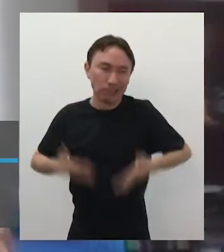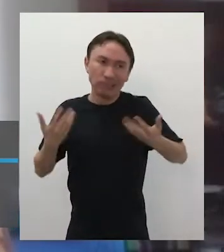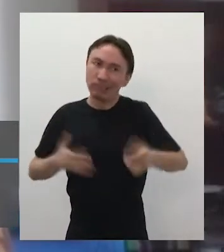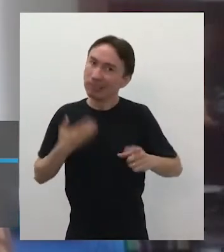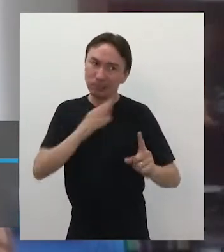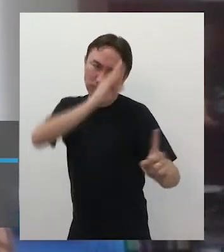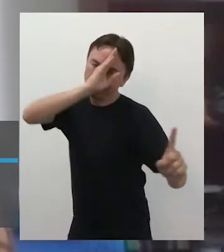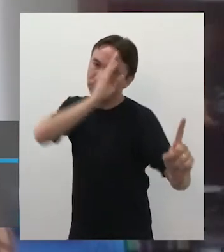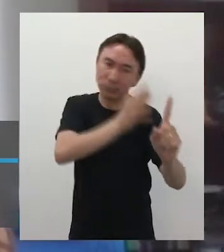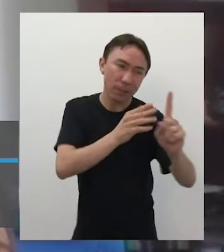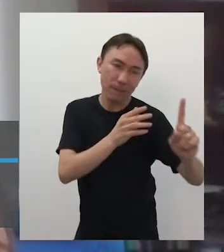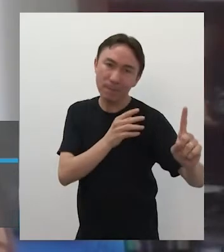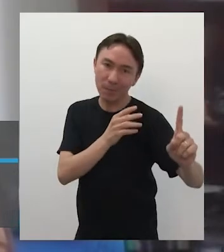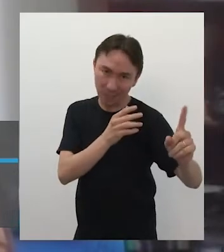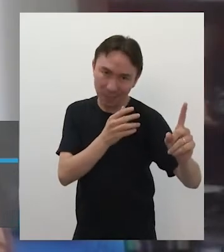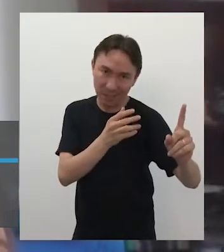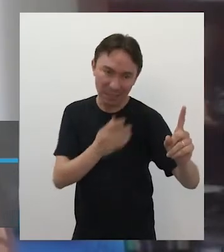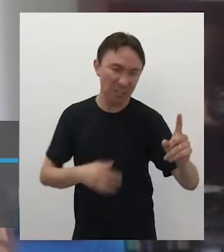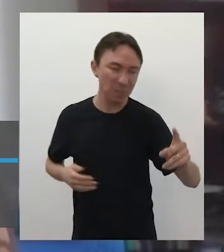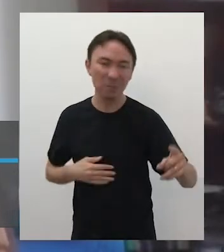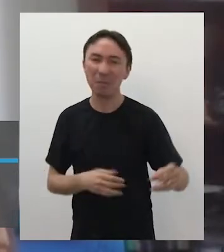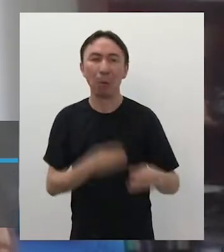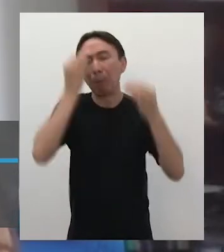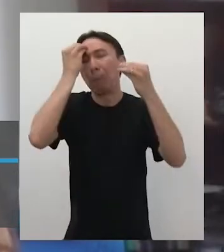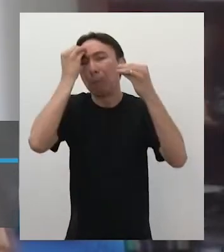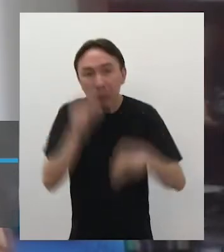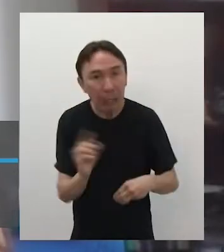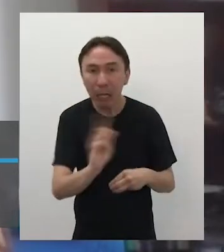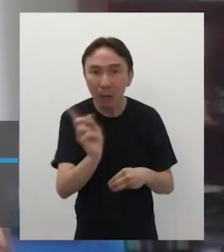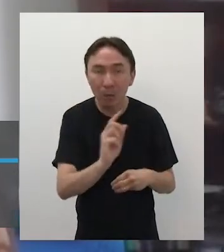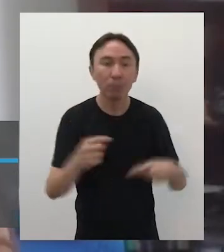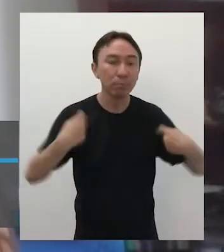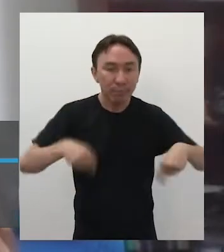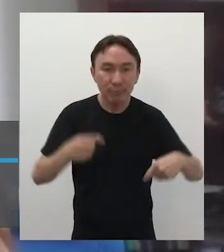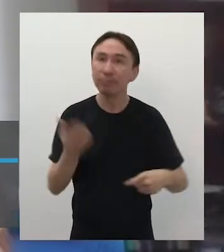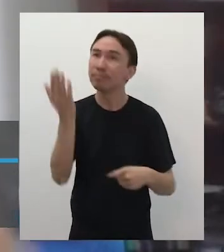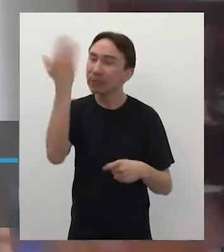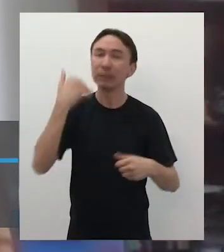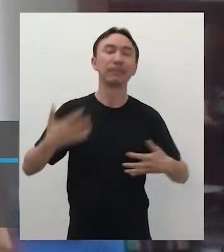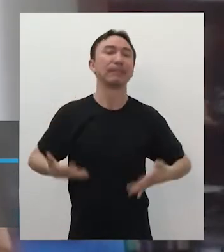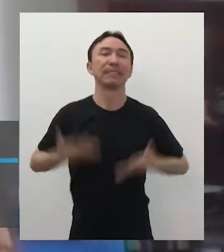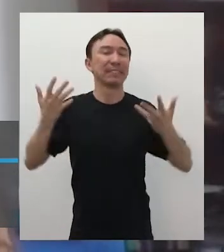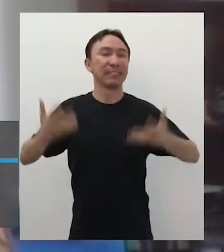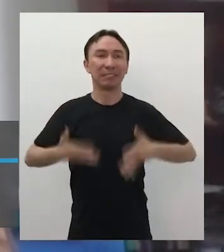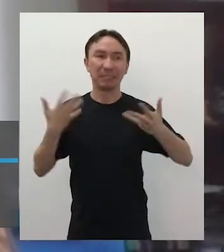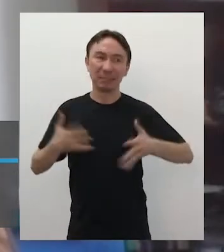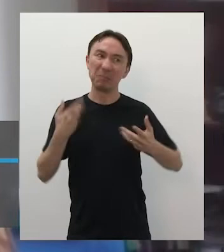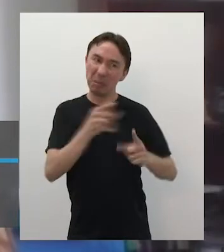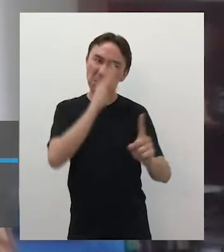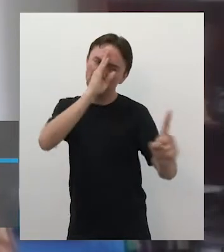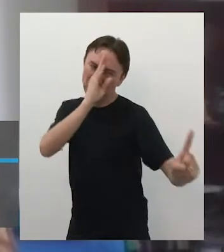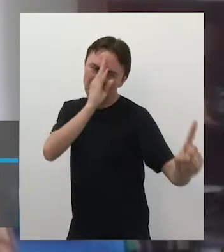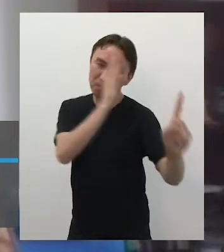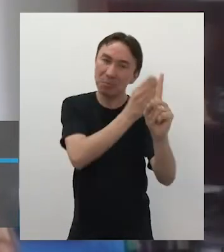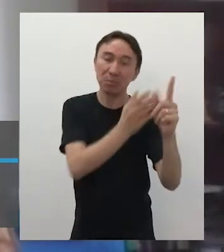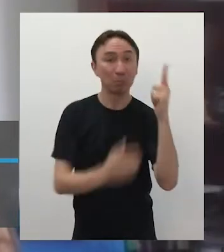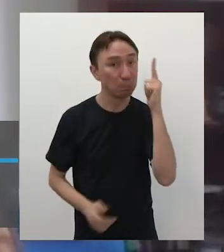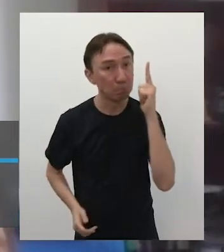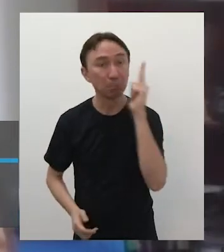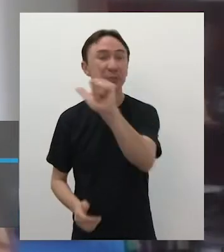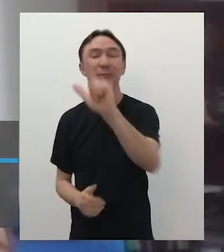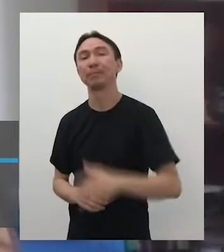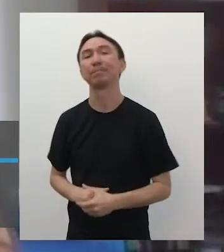aquele meu objetivo, né? E aí vamos imaginando que para isso a gente precisa também da motivação, né? São coisas um